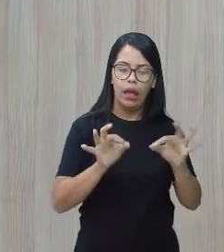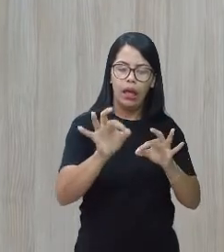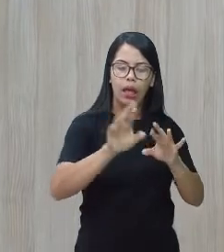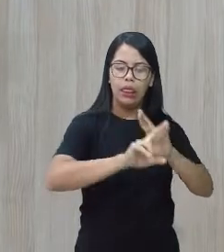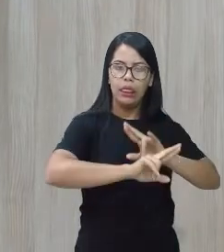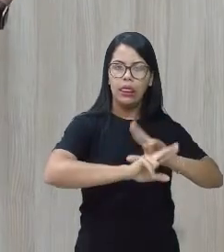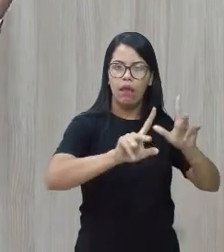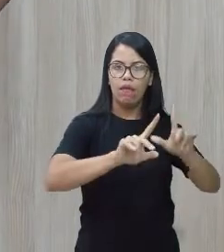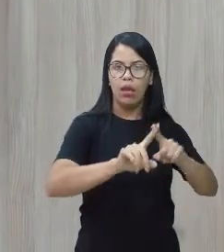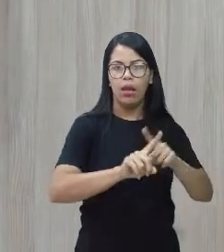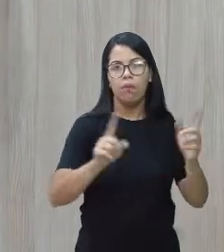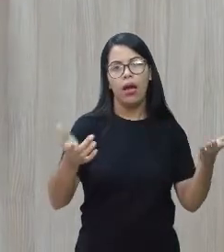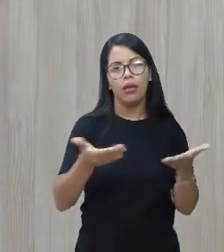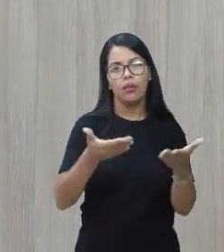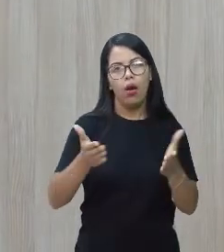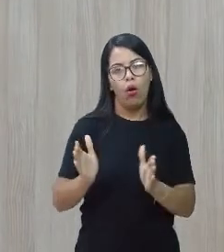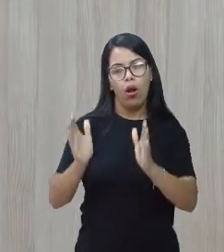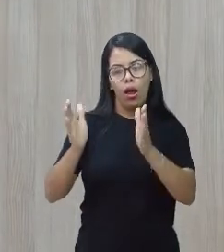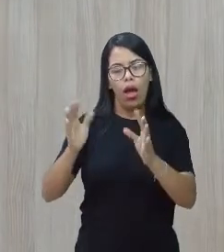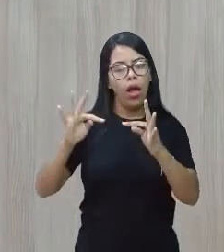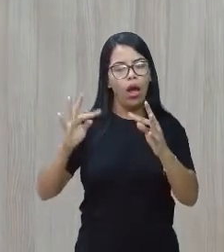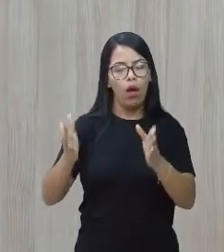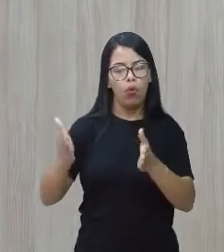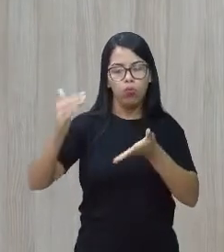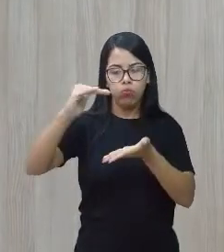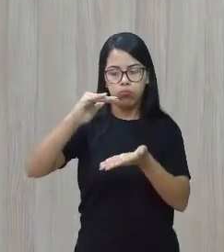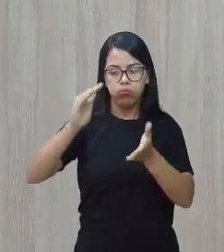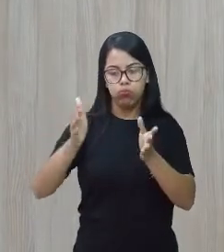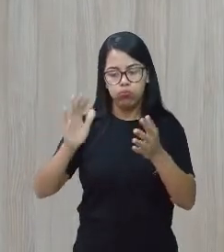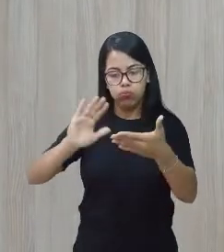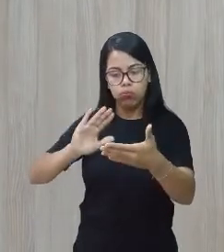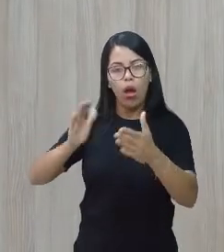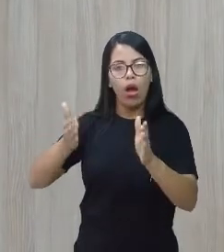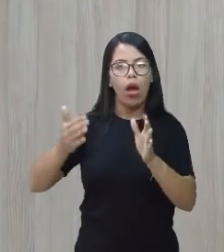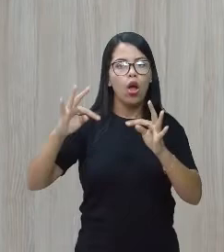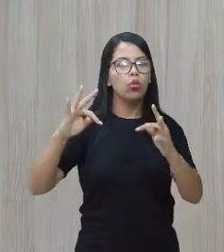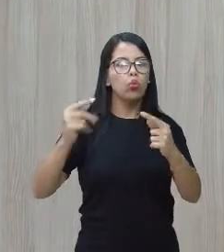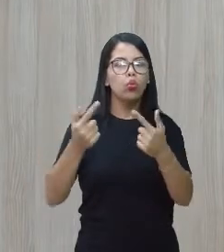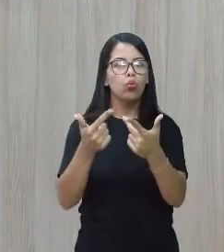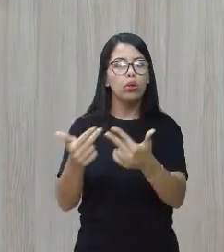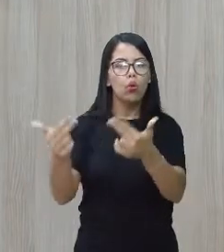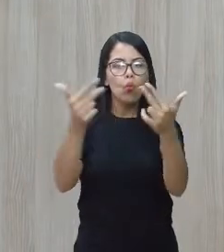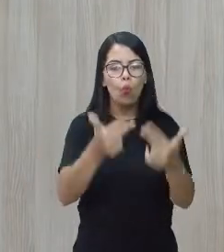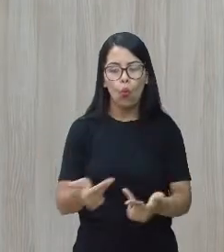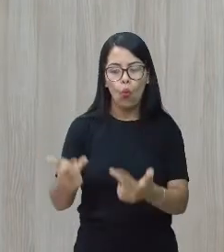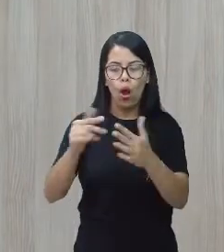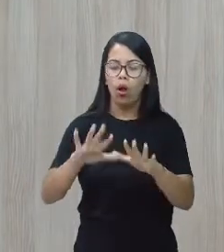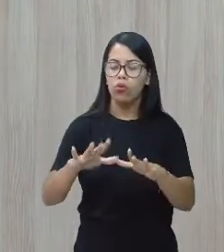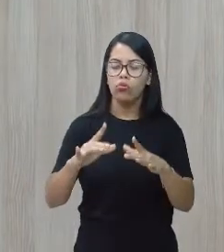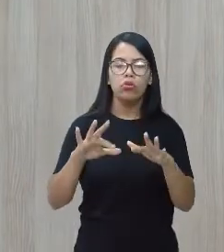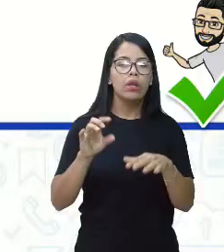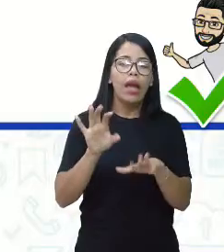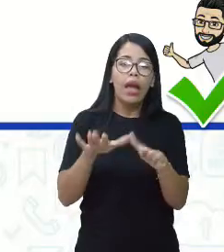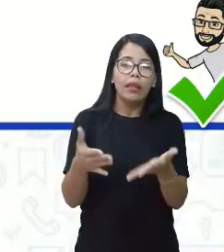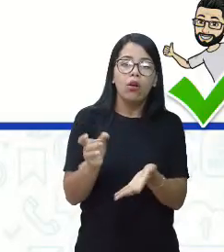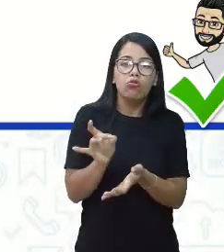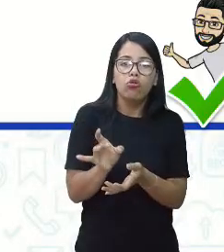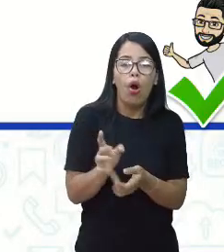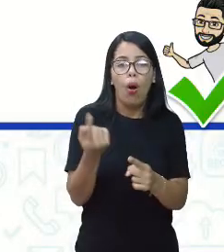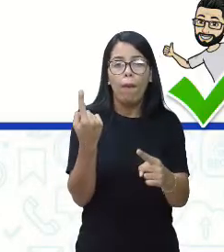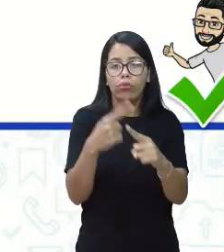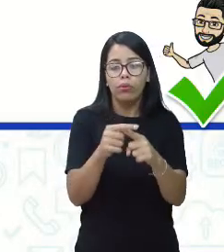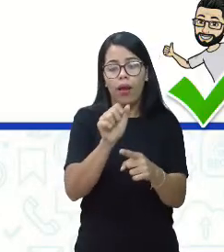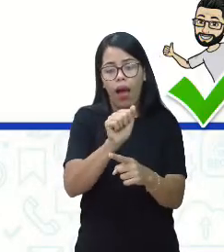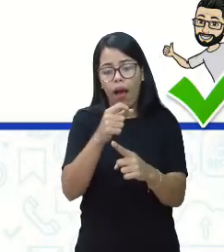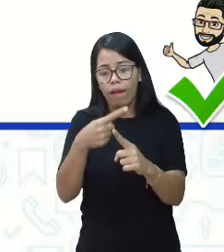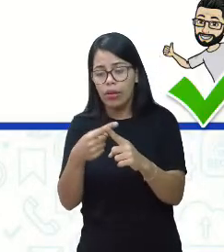iguais, para calcular o volume de um cubo, basta a gente multiplicar aí o A vezes o A vezes o A,